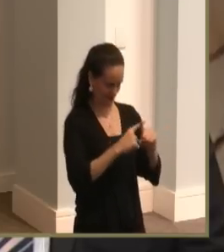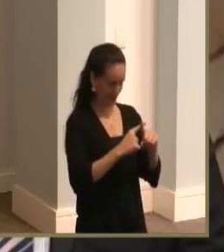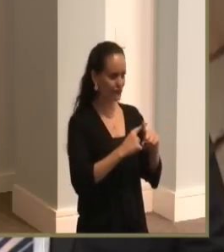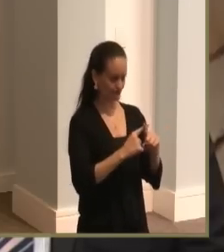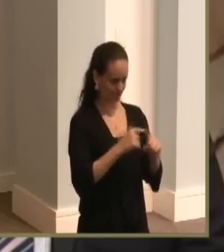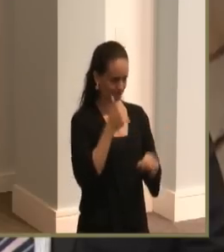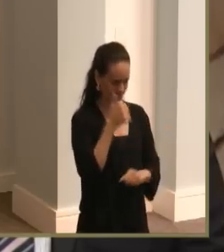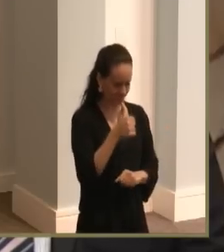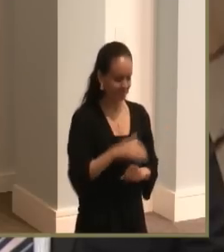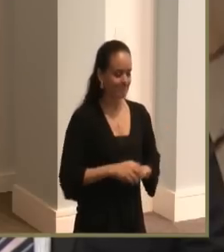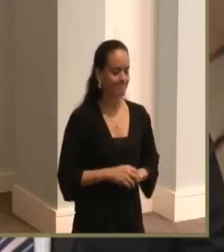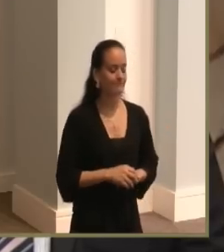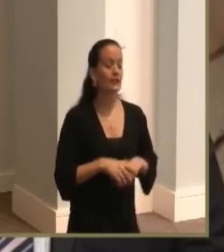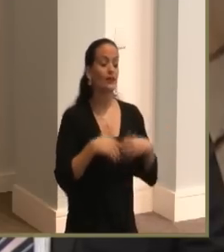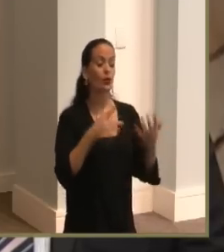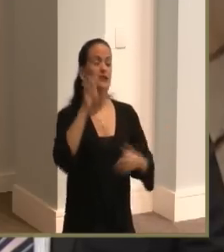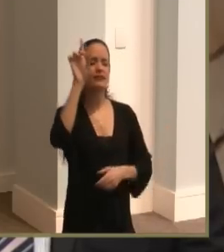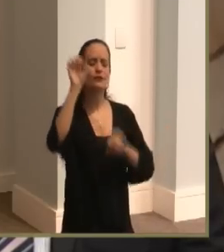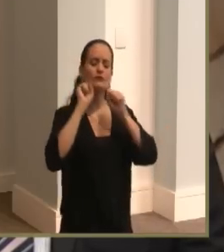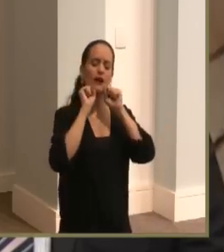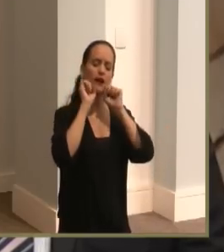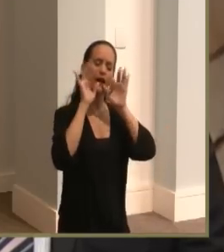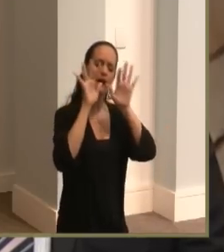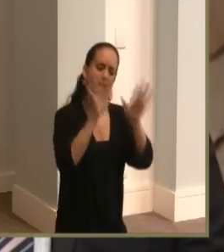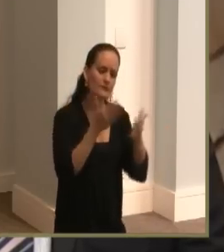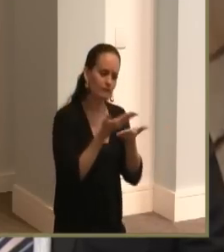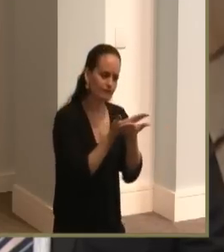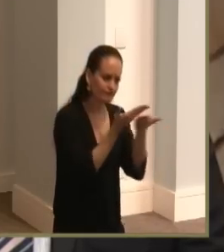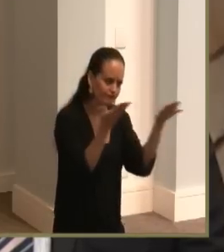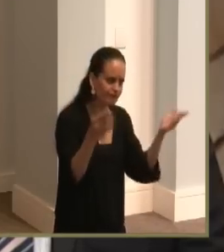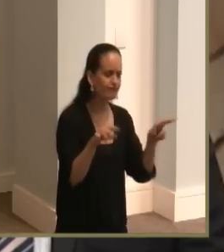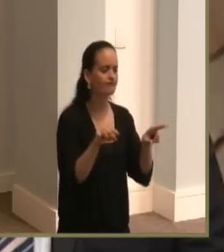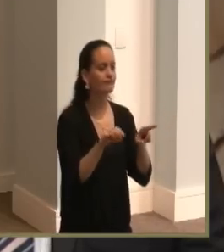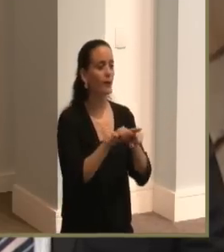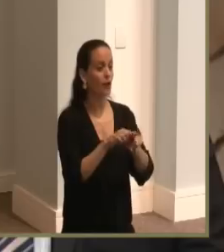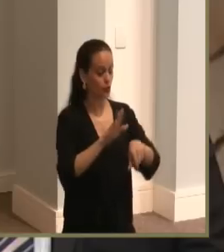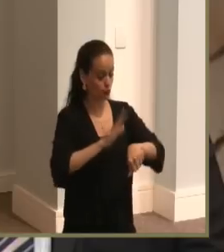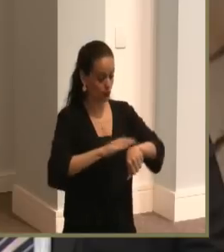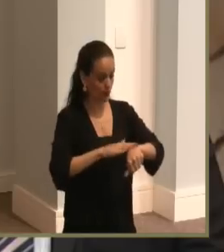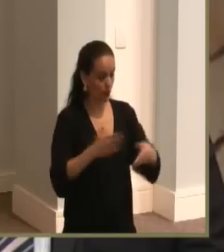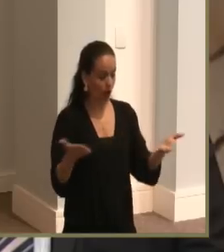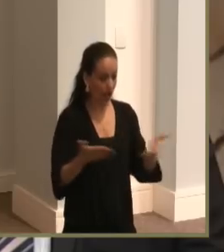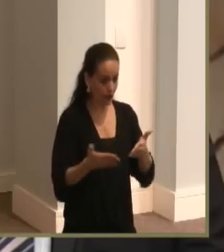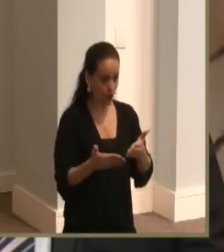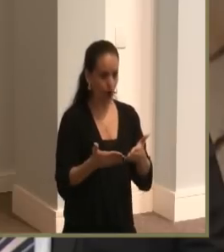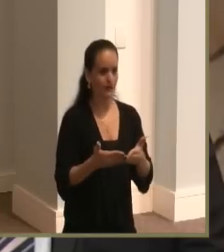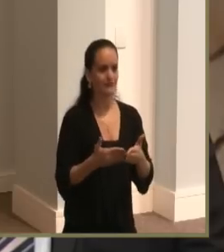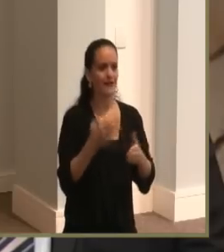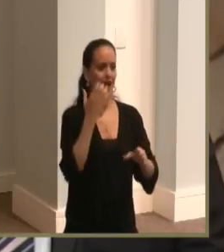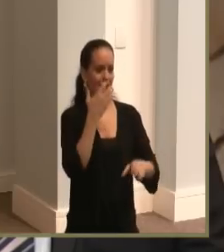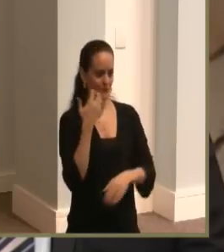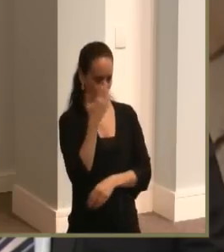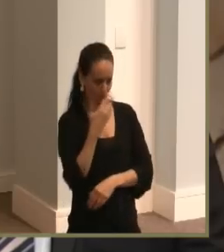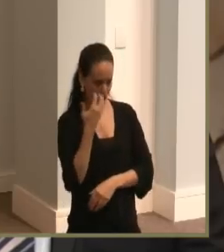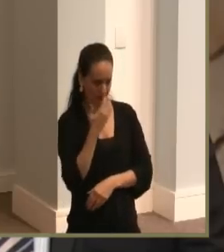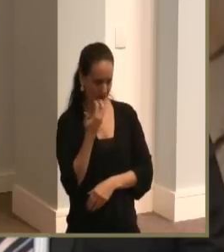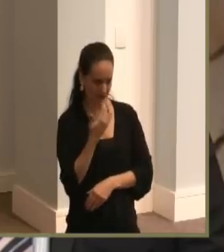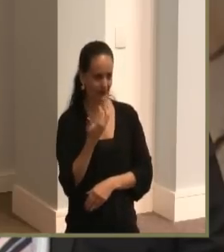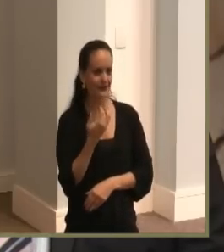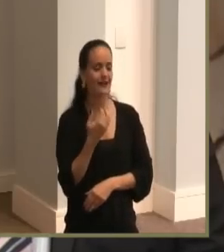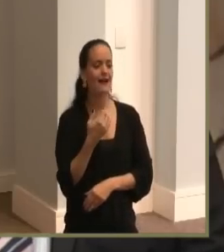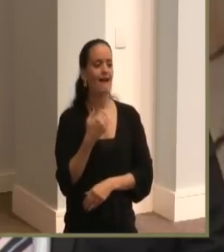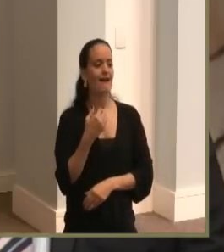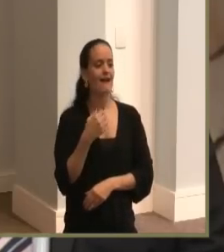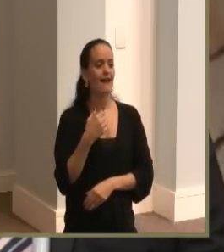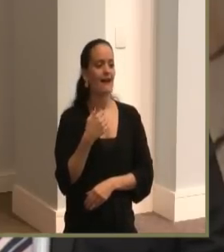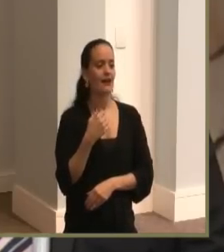do reino de Deus. Que Ele assim nos abençoe e que ao tempo, irmãos, aqui cantamos louvar-te-ei com o meu serviço. Podemos trazer os nossos